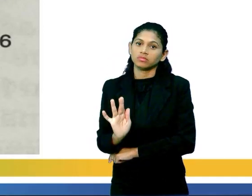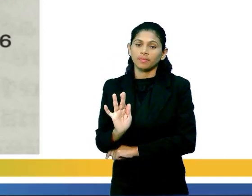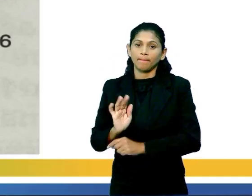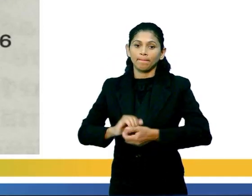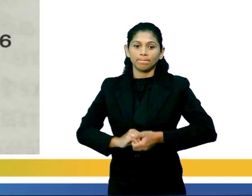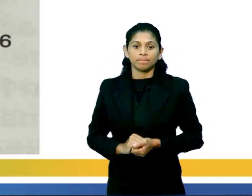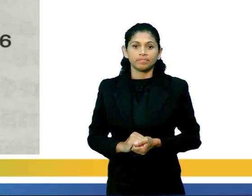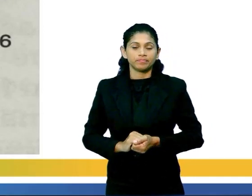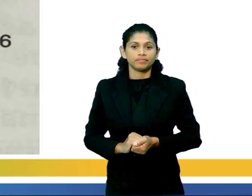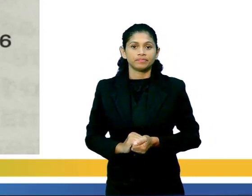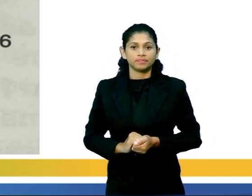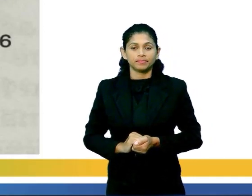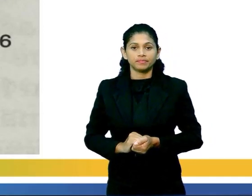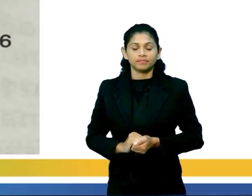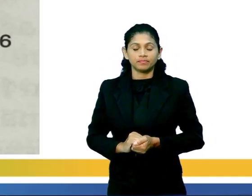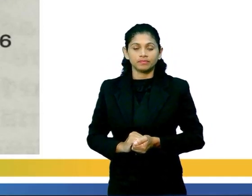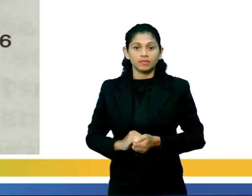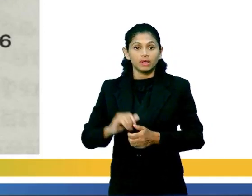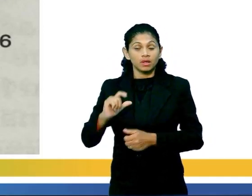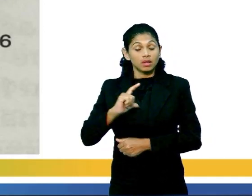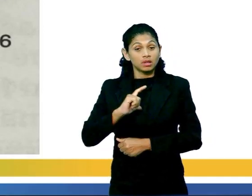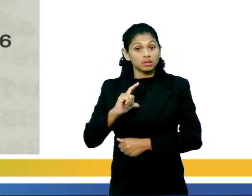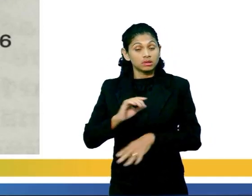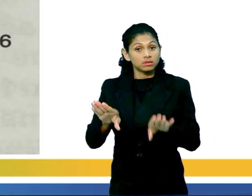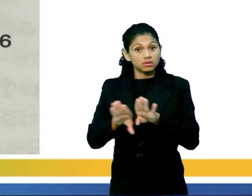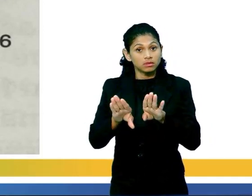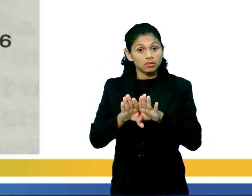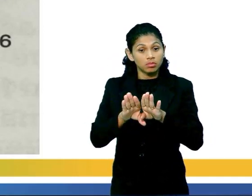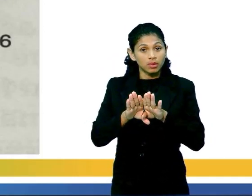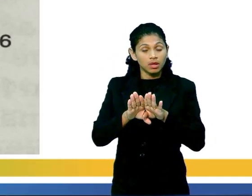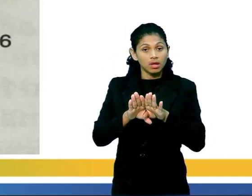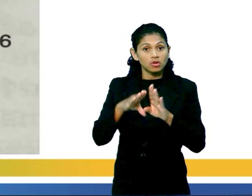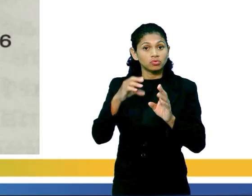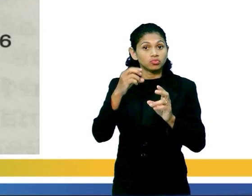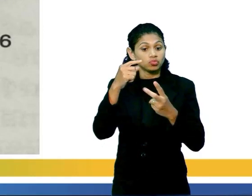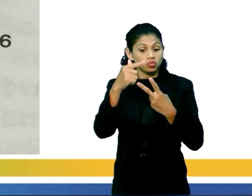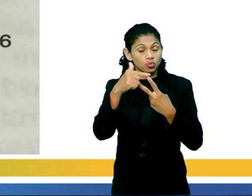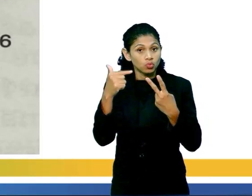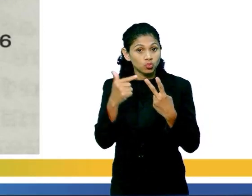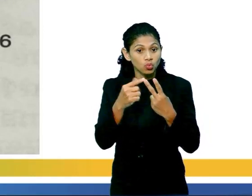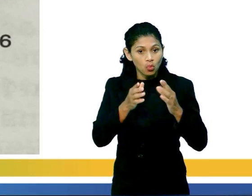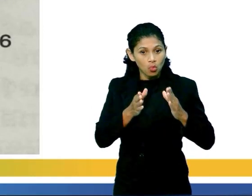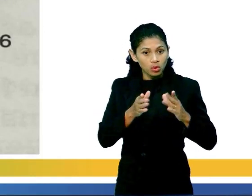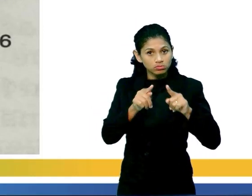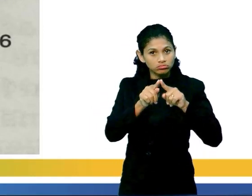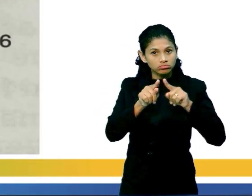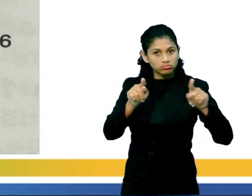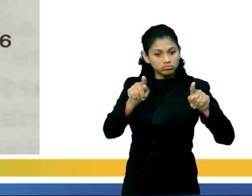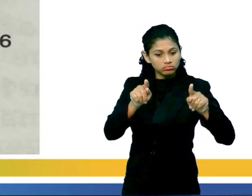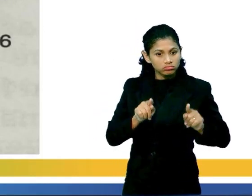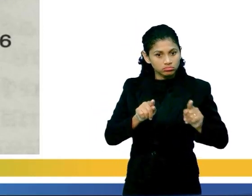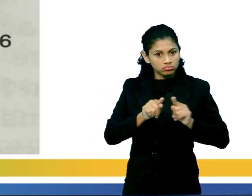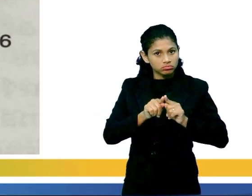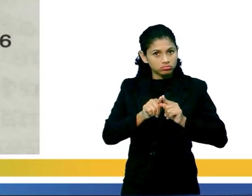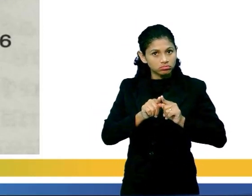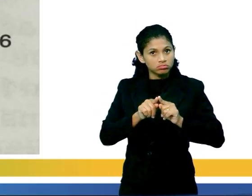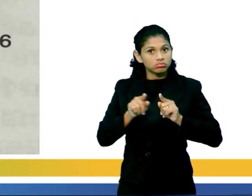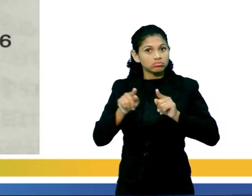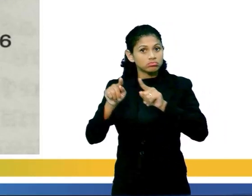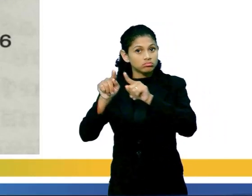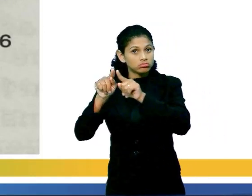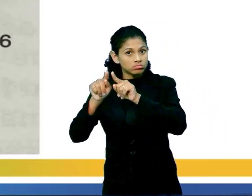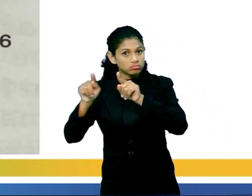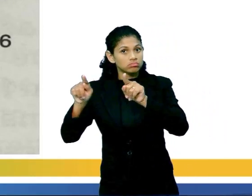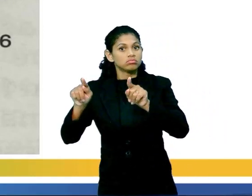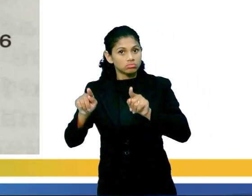também 2 colunas aí, quadradas, que está na área achurada aí, com o lado